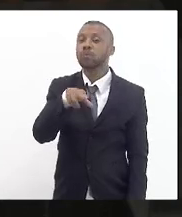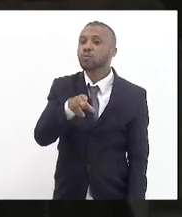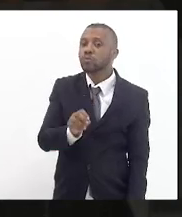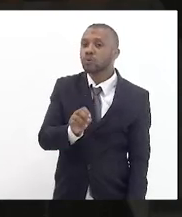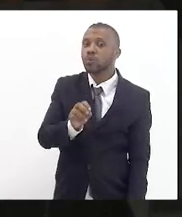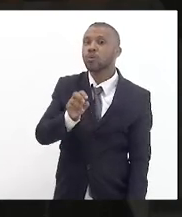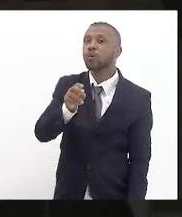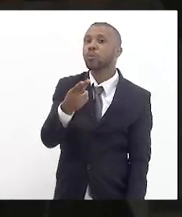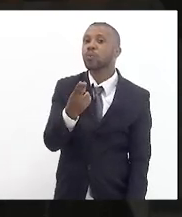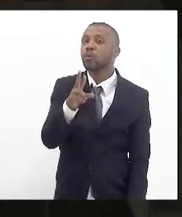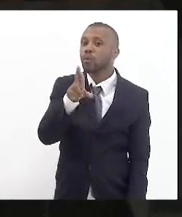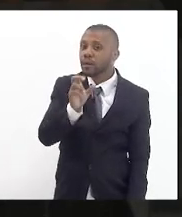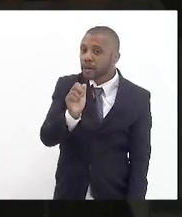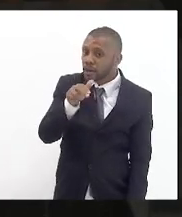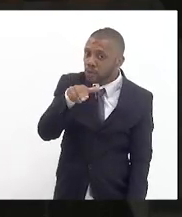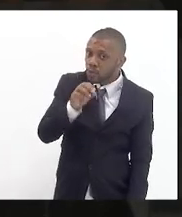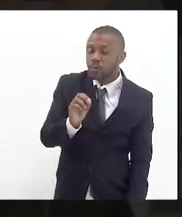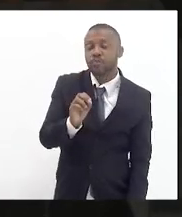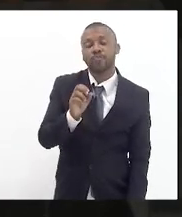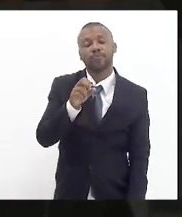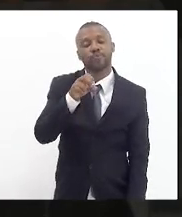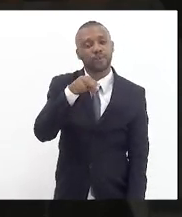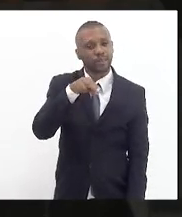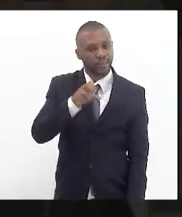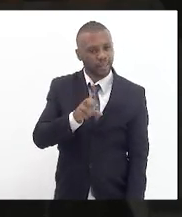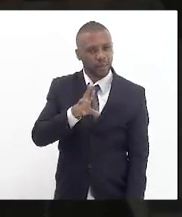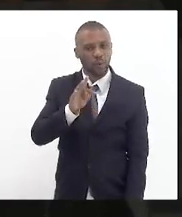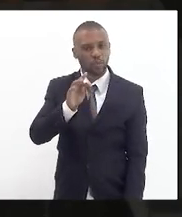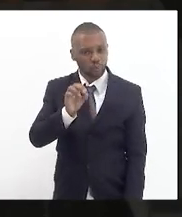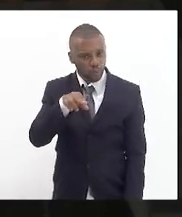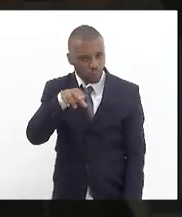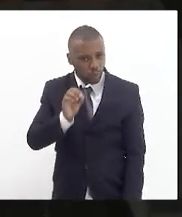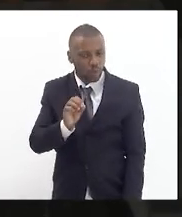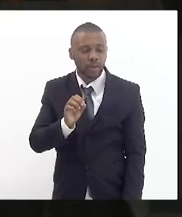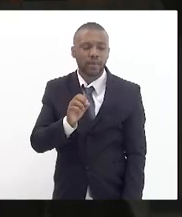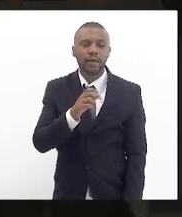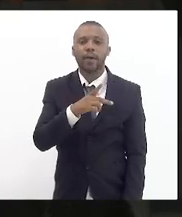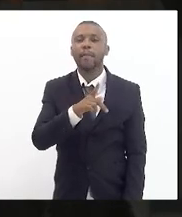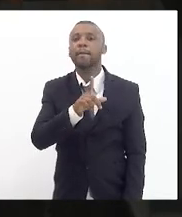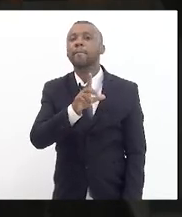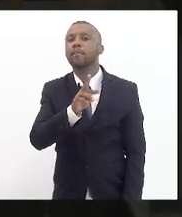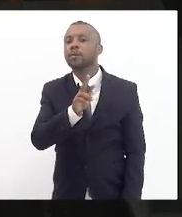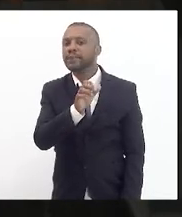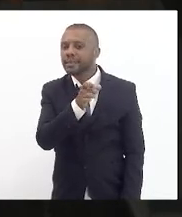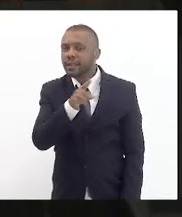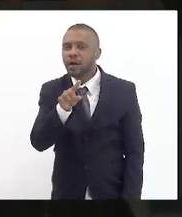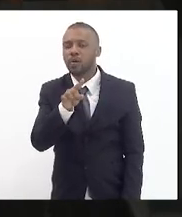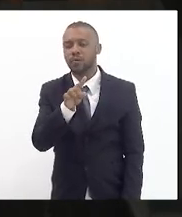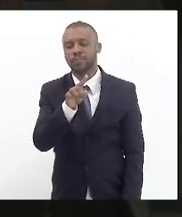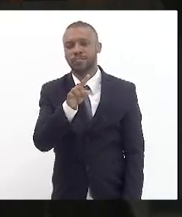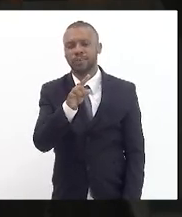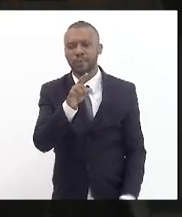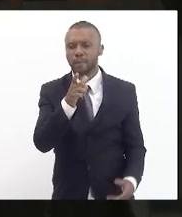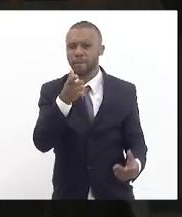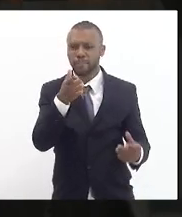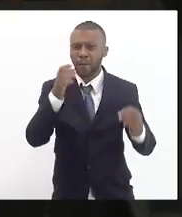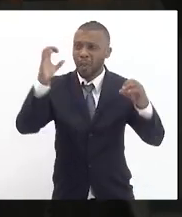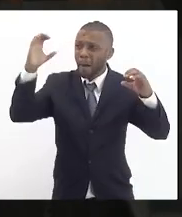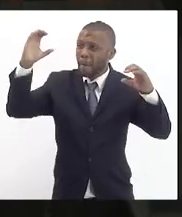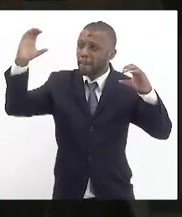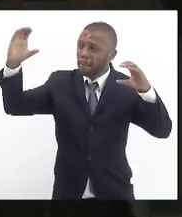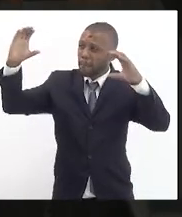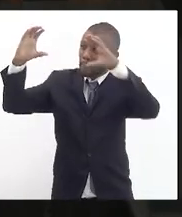Presidente Netuno e Plutão todos eles fazem parte